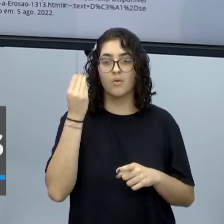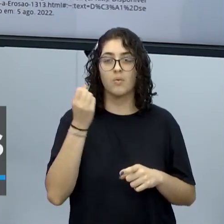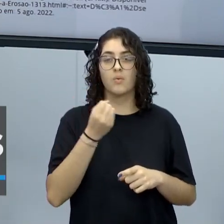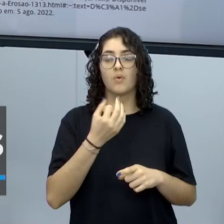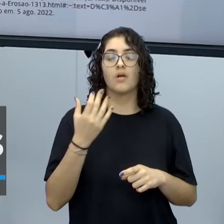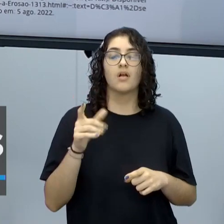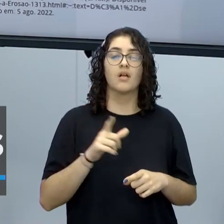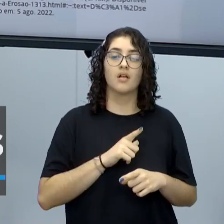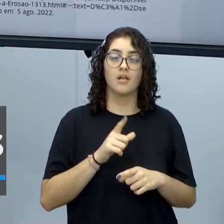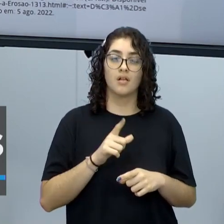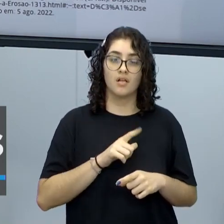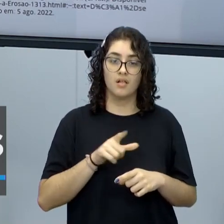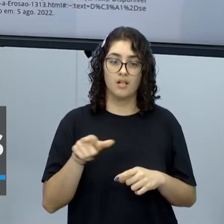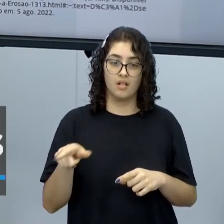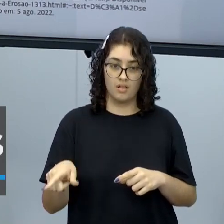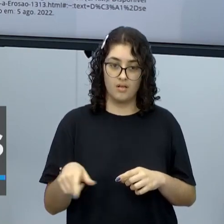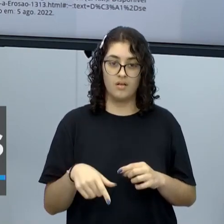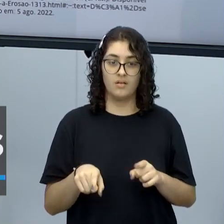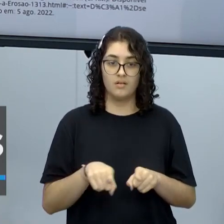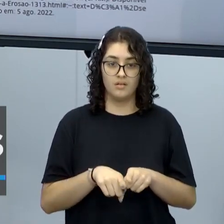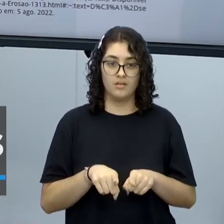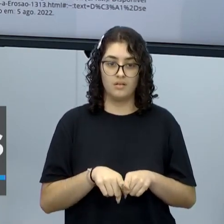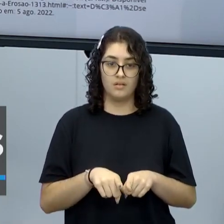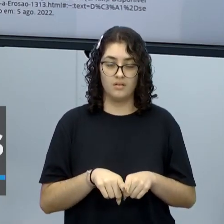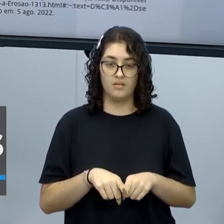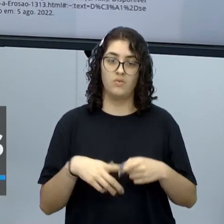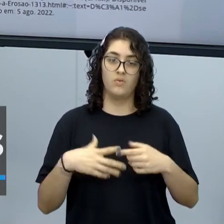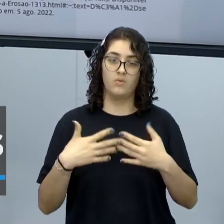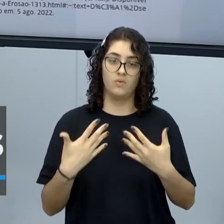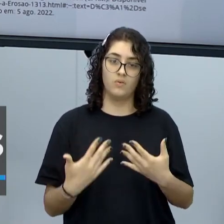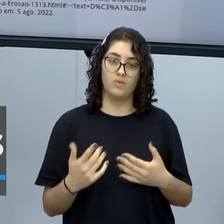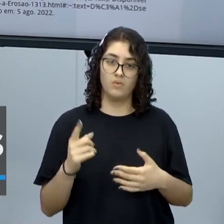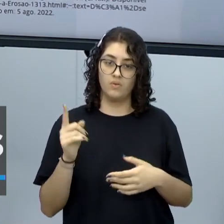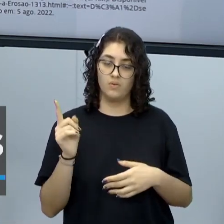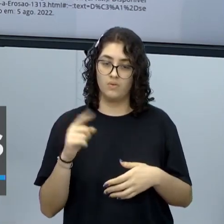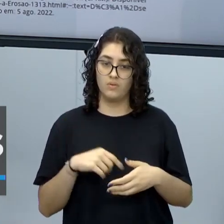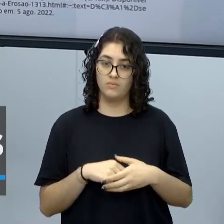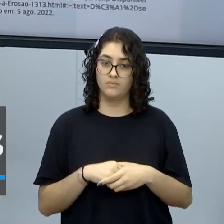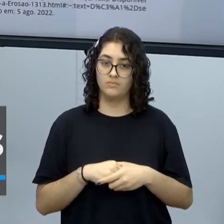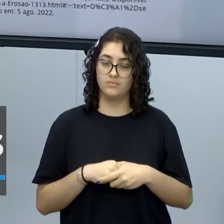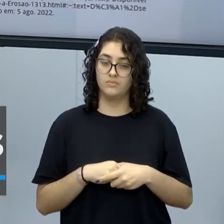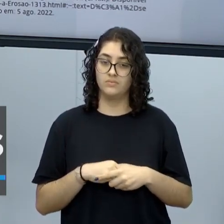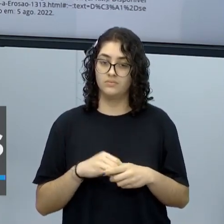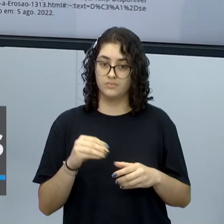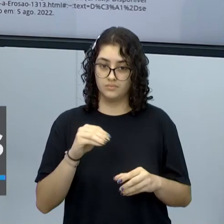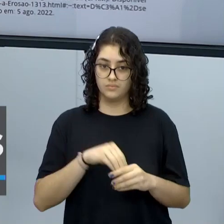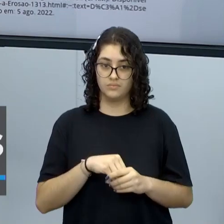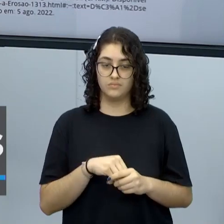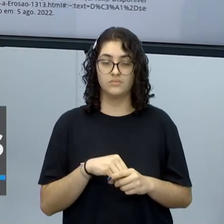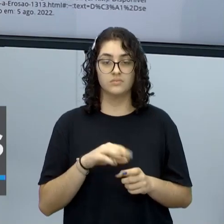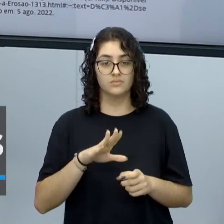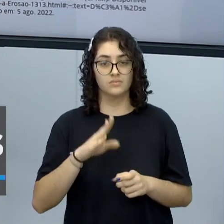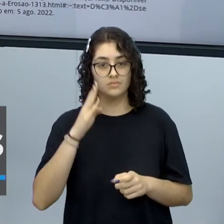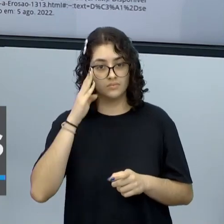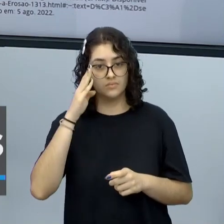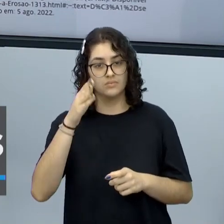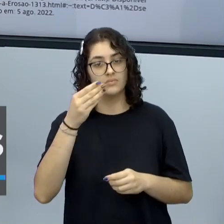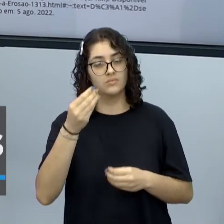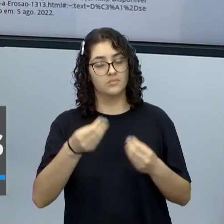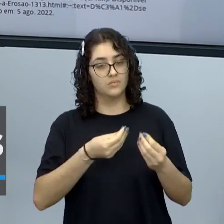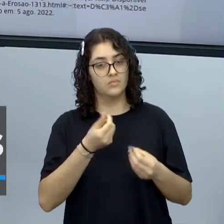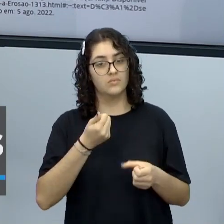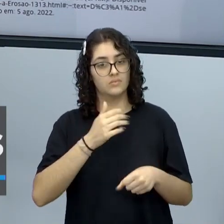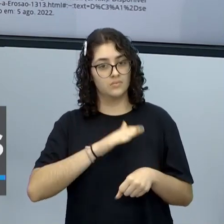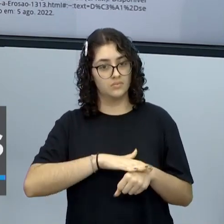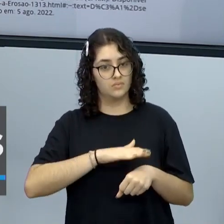as vegetações que estão ali, que isso também implica em quais são as substâncias que tem naquele solo, mas principalmente a maneira com que ele deve